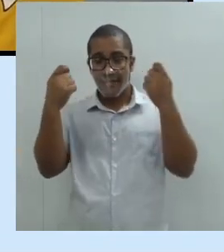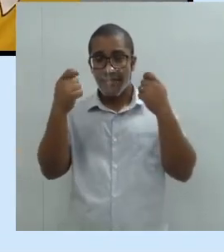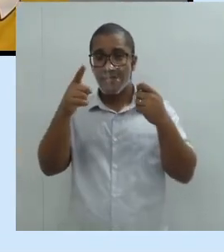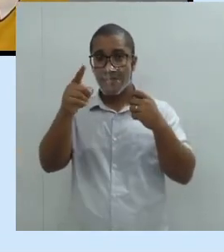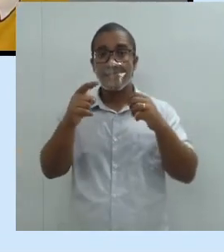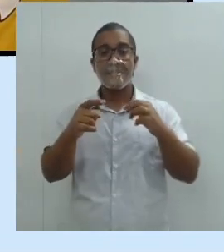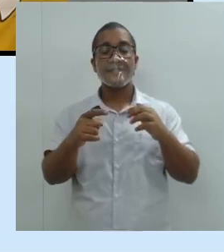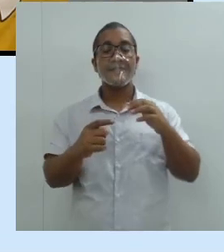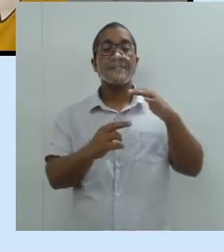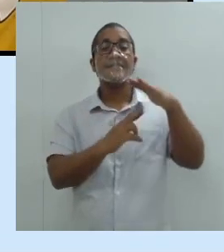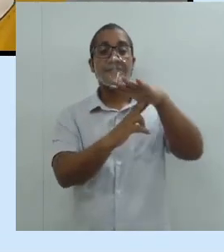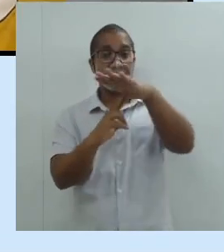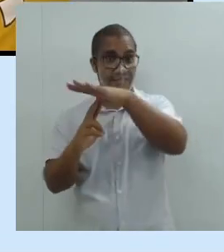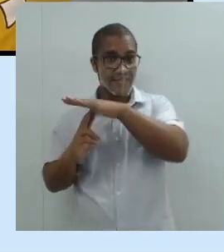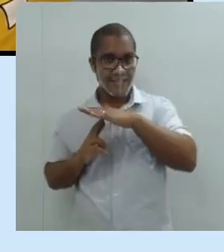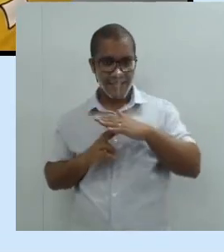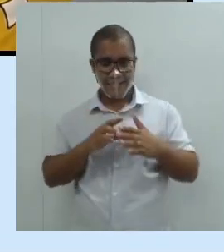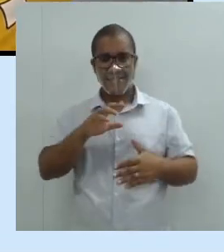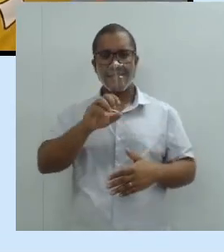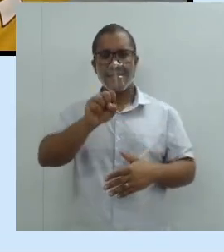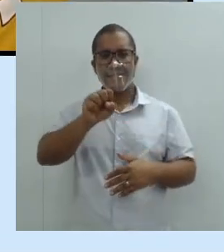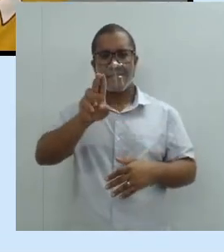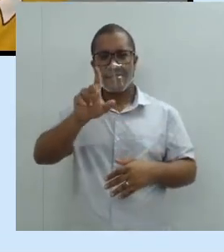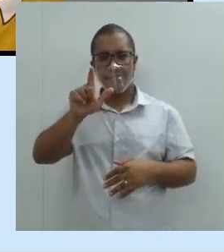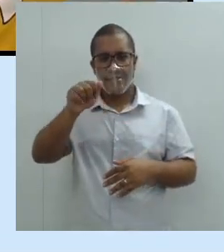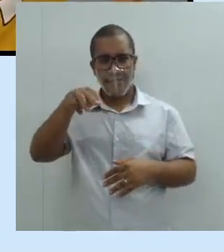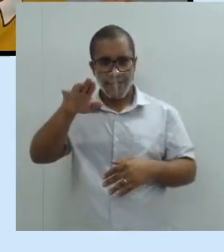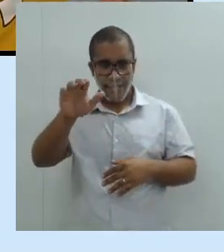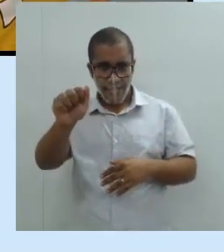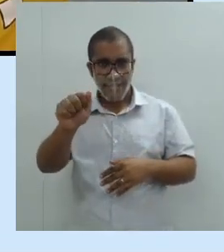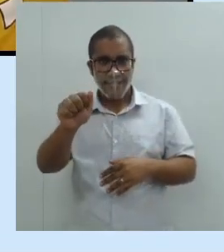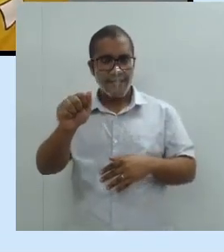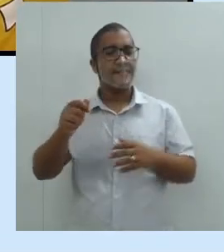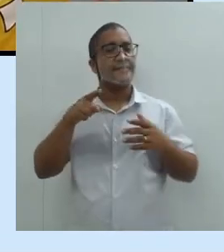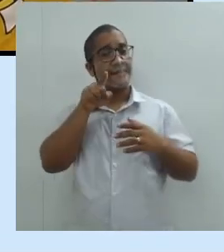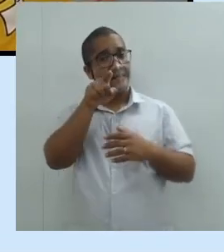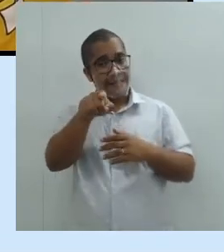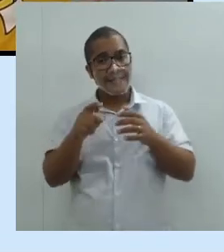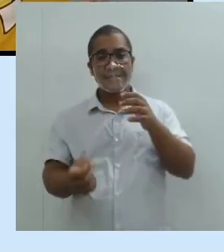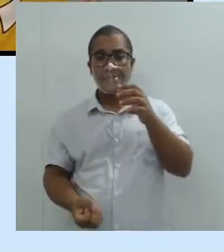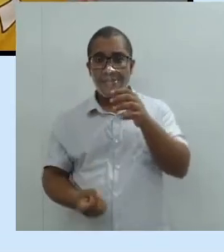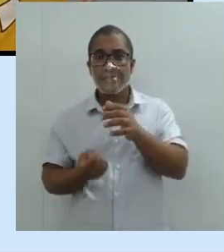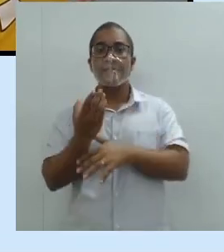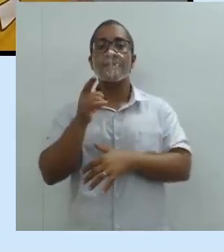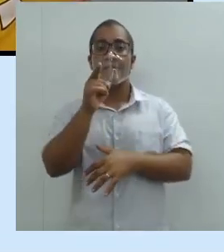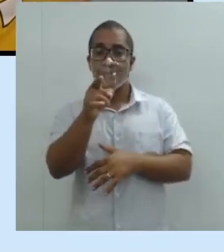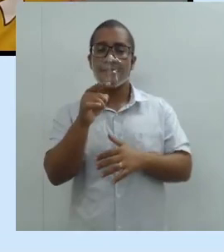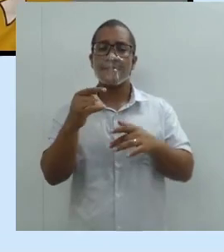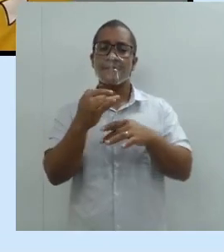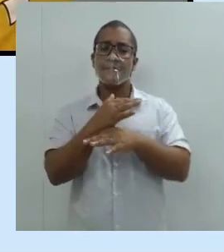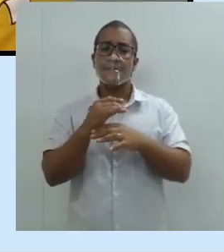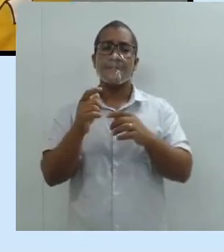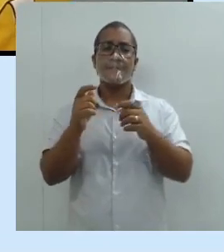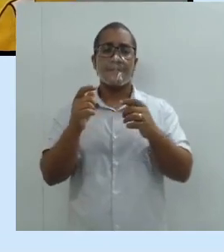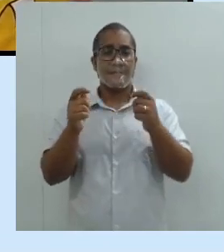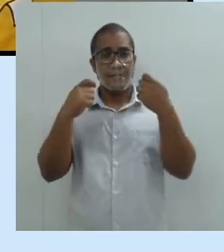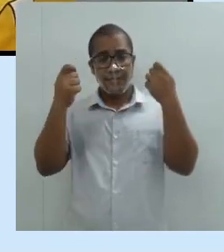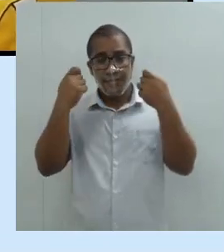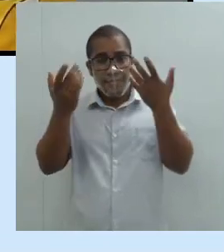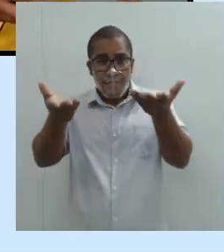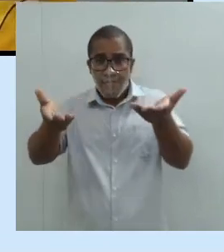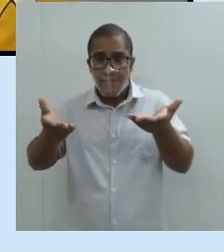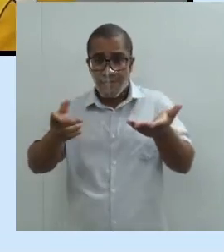na feira de Caruaru, da Sulanca, foi naquela região ali que nasceu a cidade de Caruaru. Então são